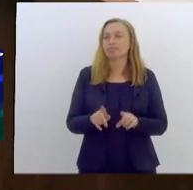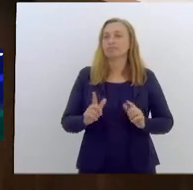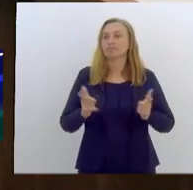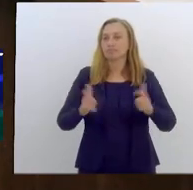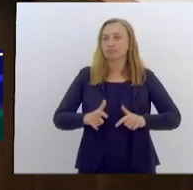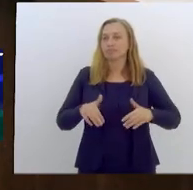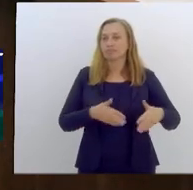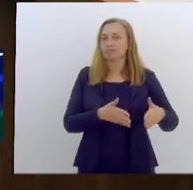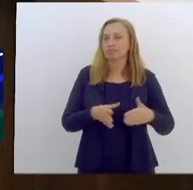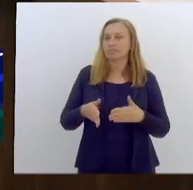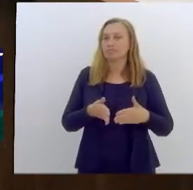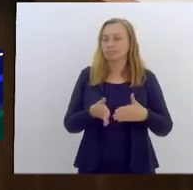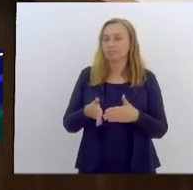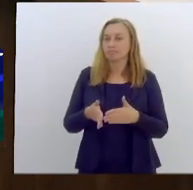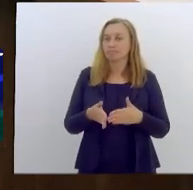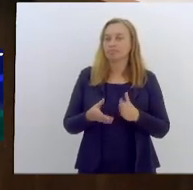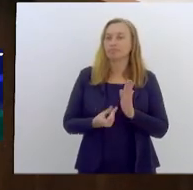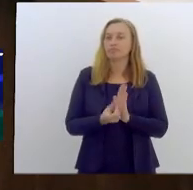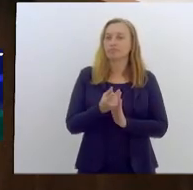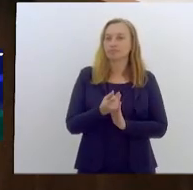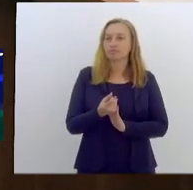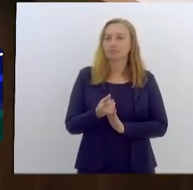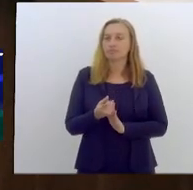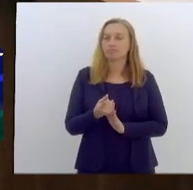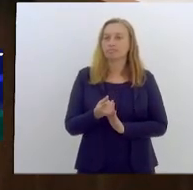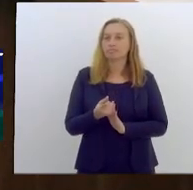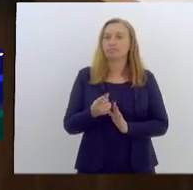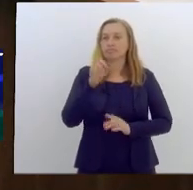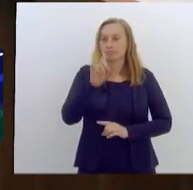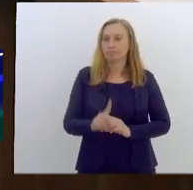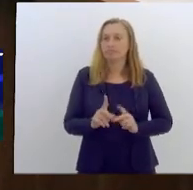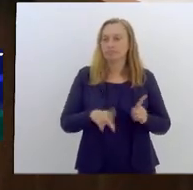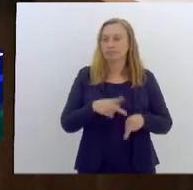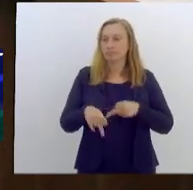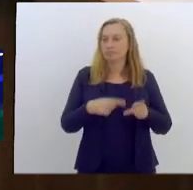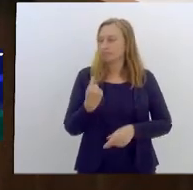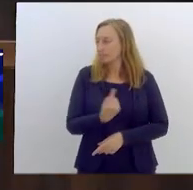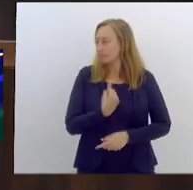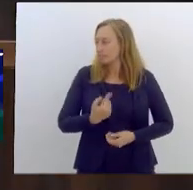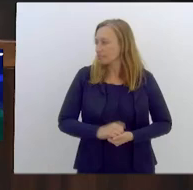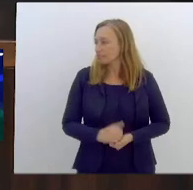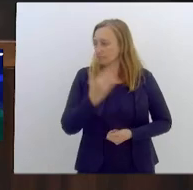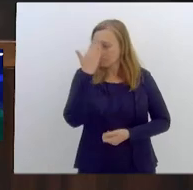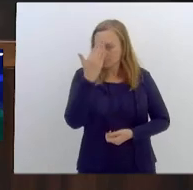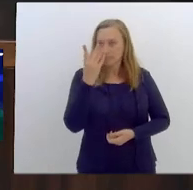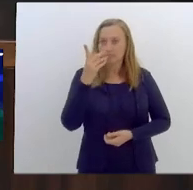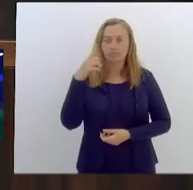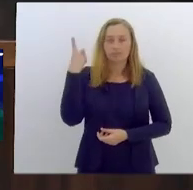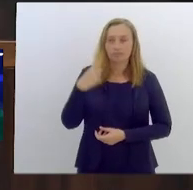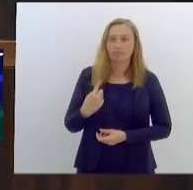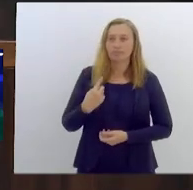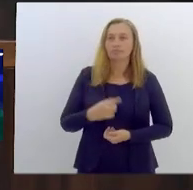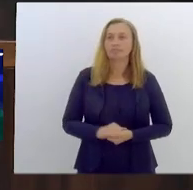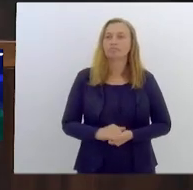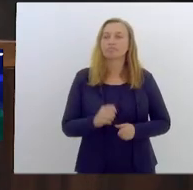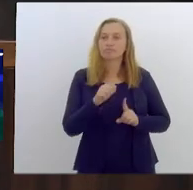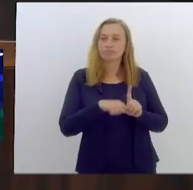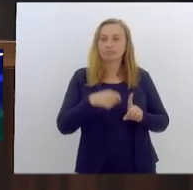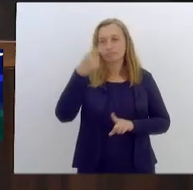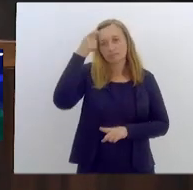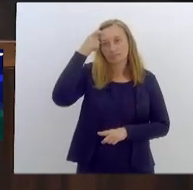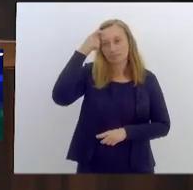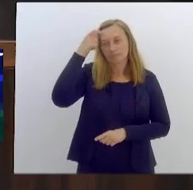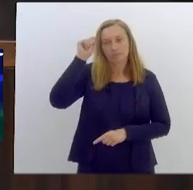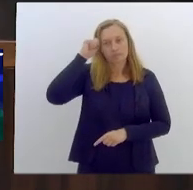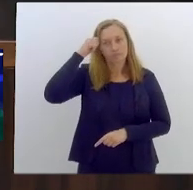deva caminhar o orçamento para a garantia de direitos da nossa população. Obrigada, Dani. E no mês da consciência negra